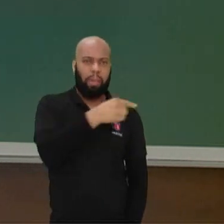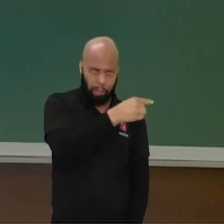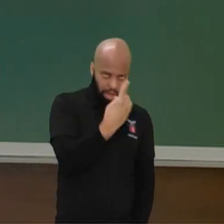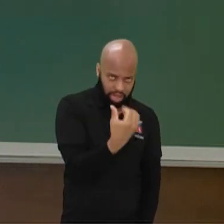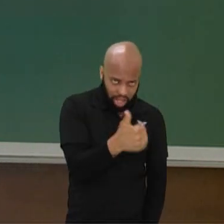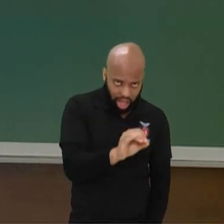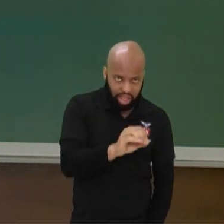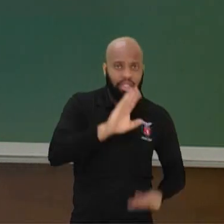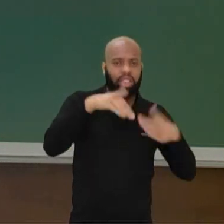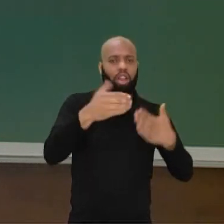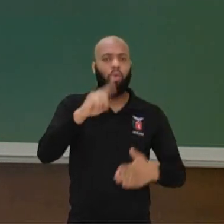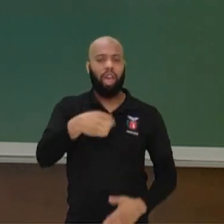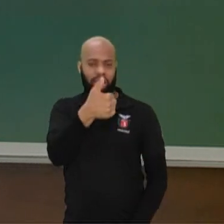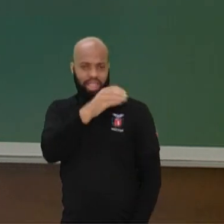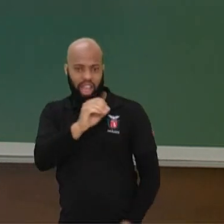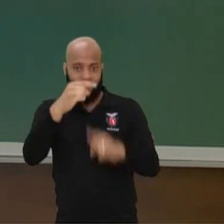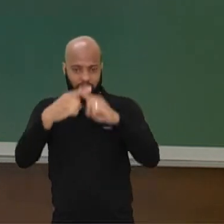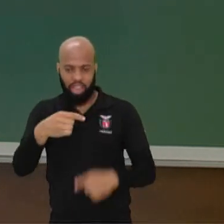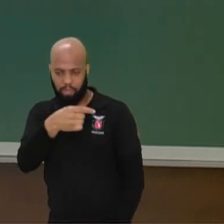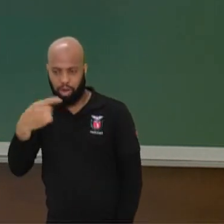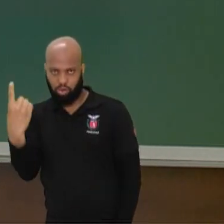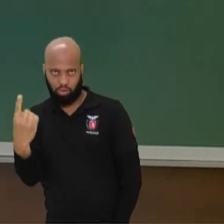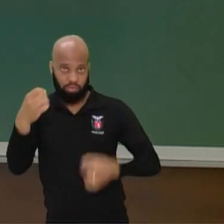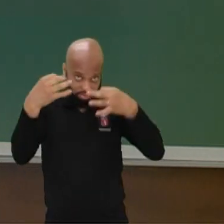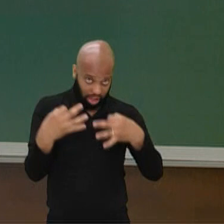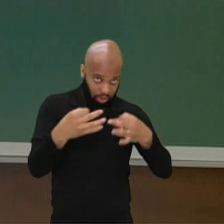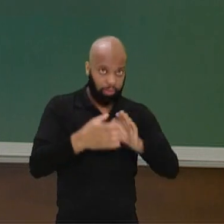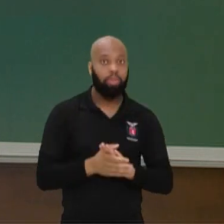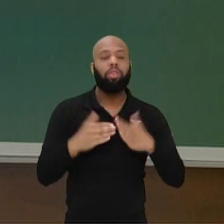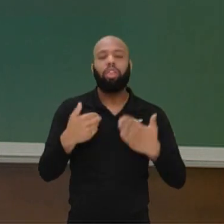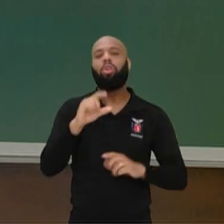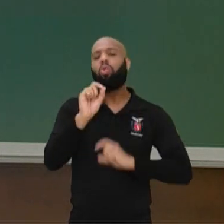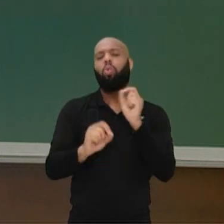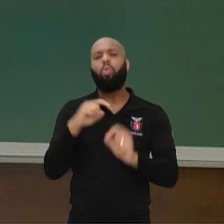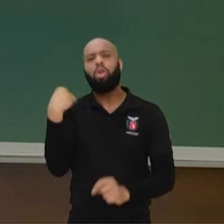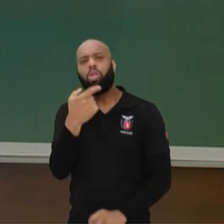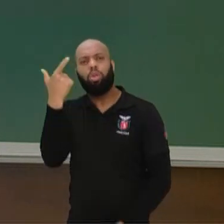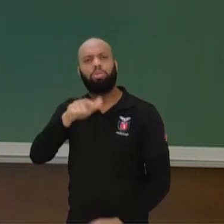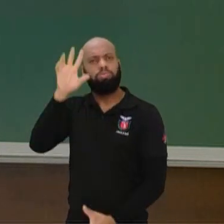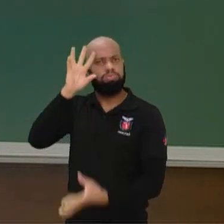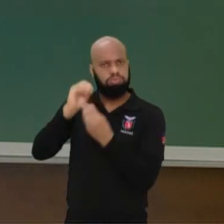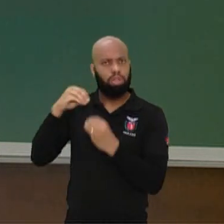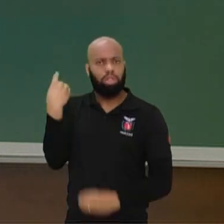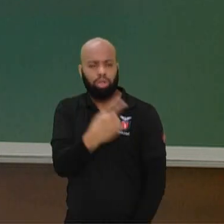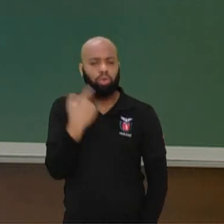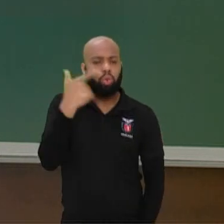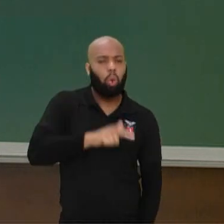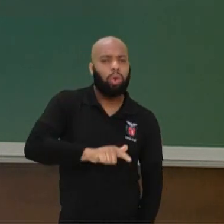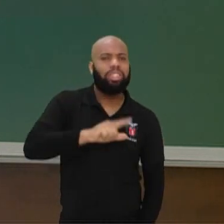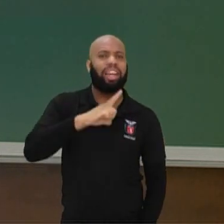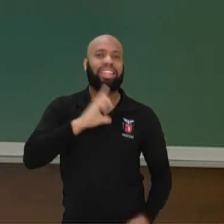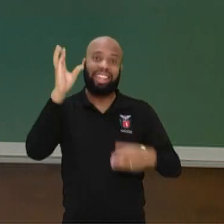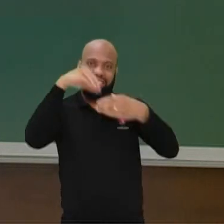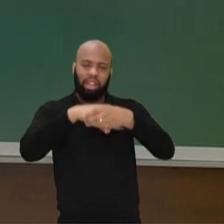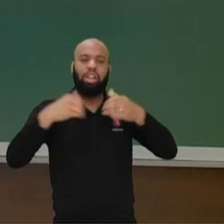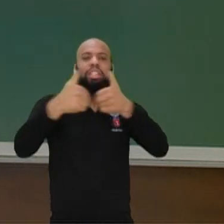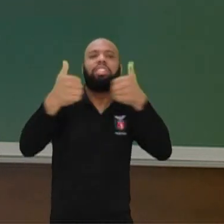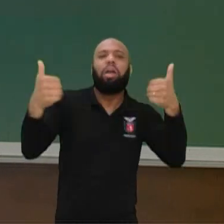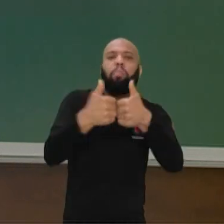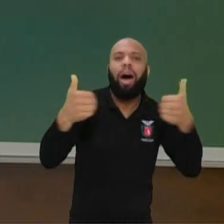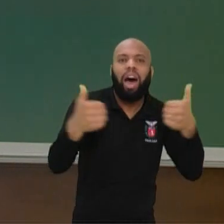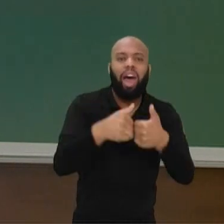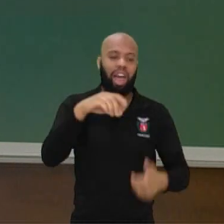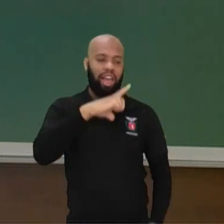10 vezes menos 1. E assim por diante. Então, a gente entende que nós podemos colocar uma raiz para cada um, porque